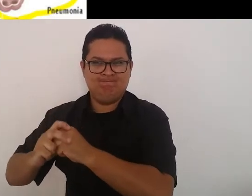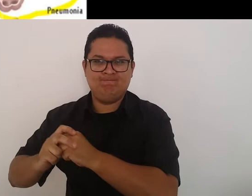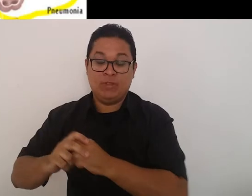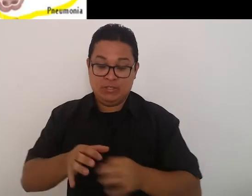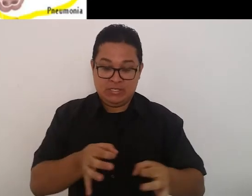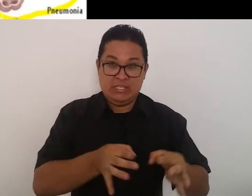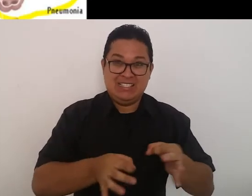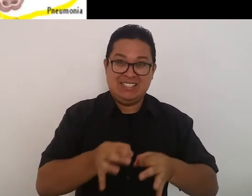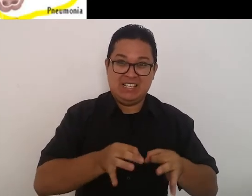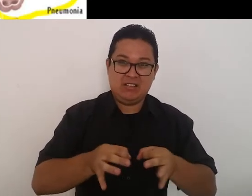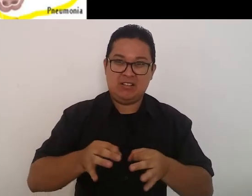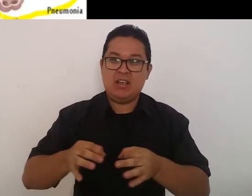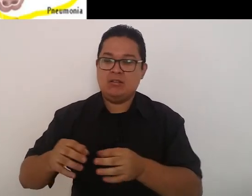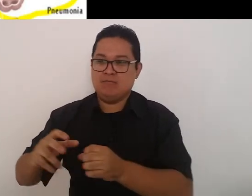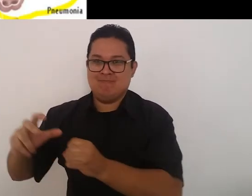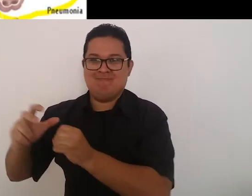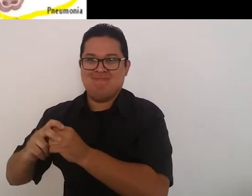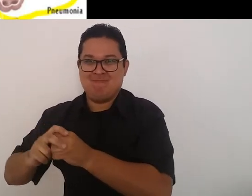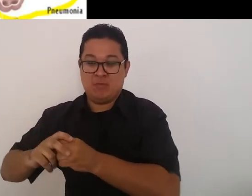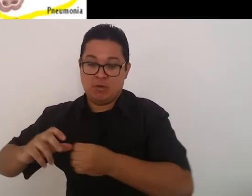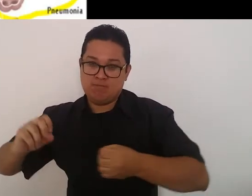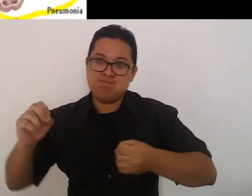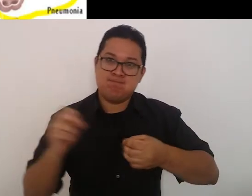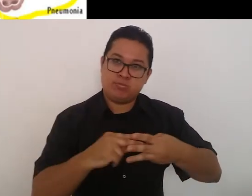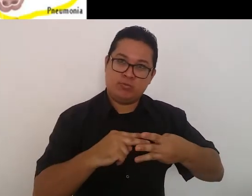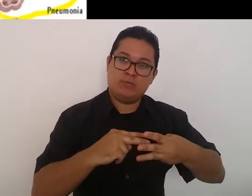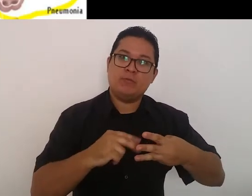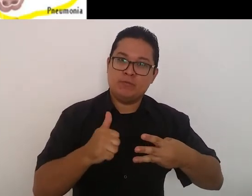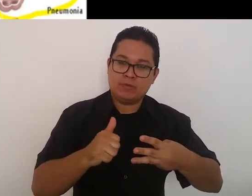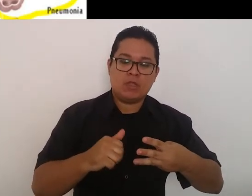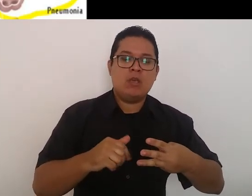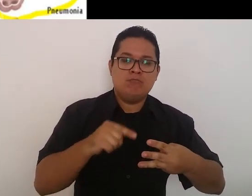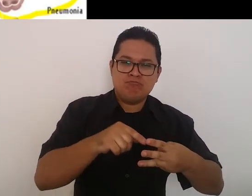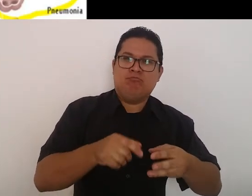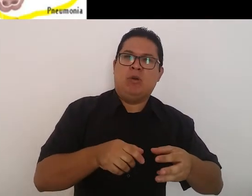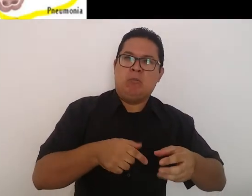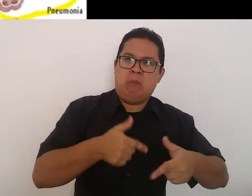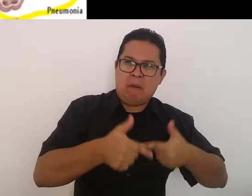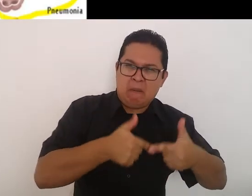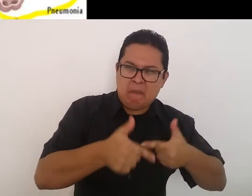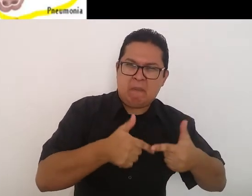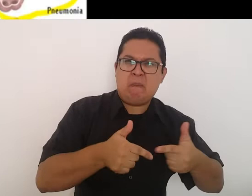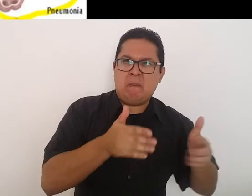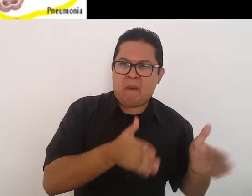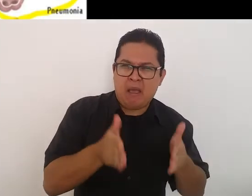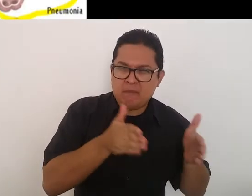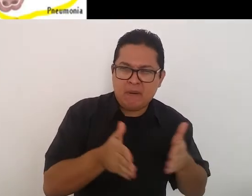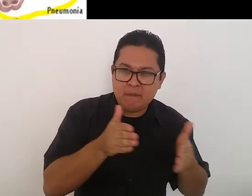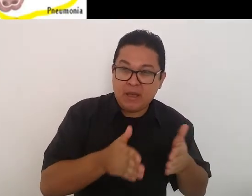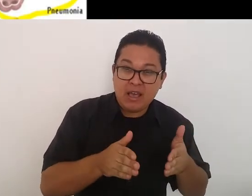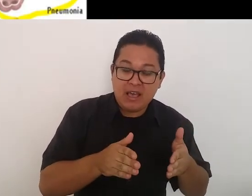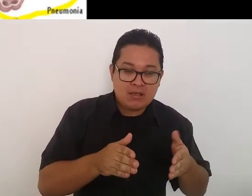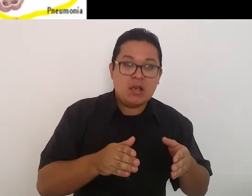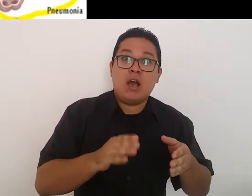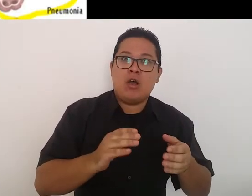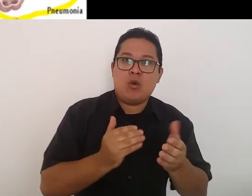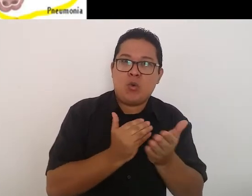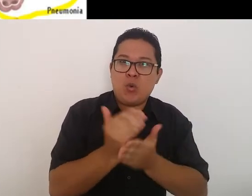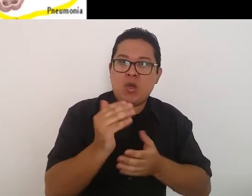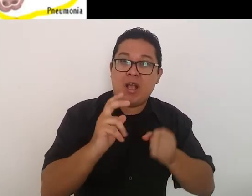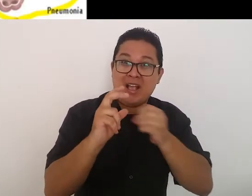eles estouram as células. É o que a gente chama de ciclo lítico. Levam uma lesão na célula. Células aqui